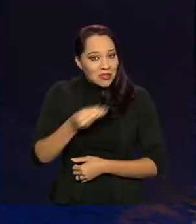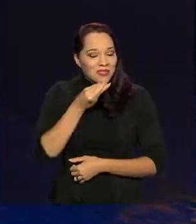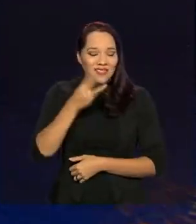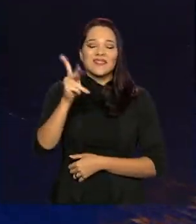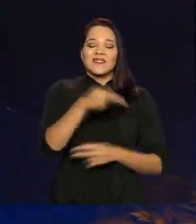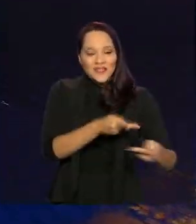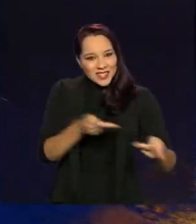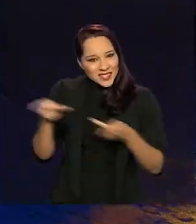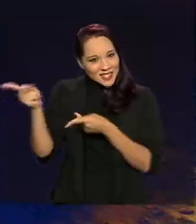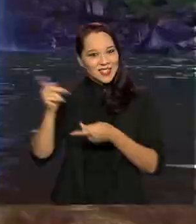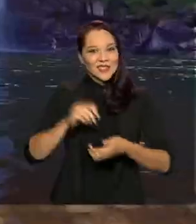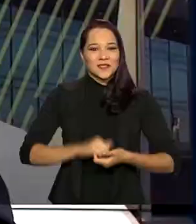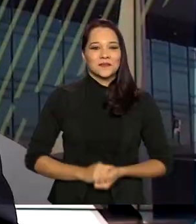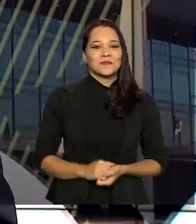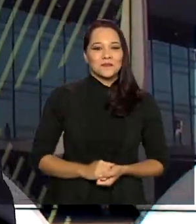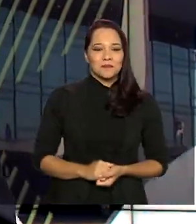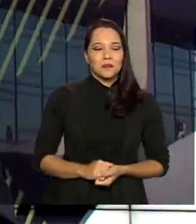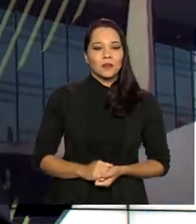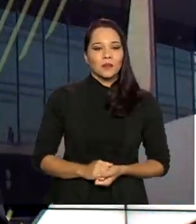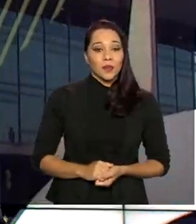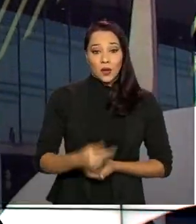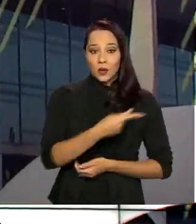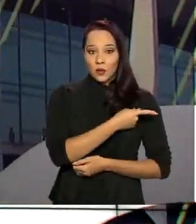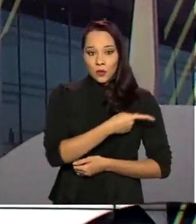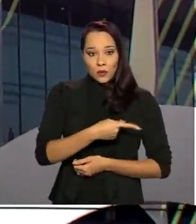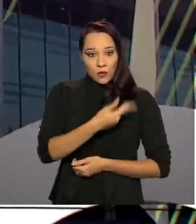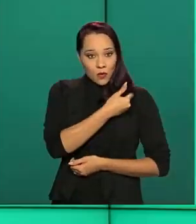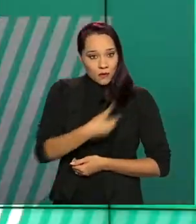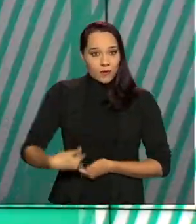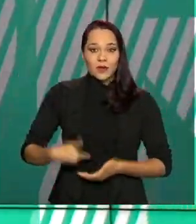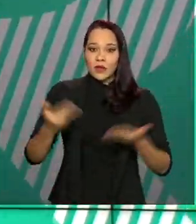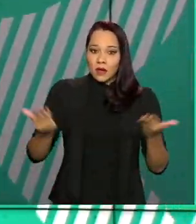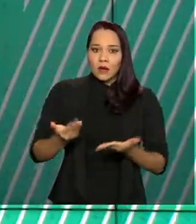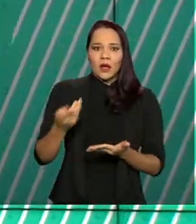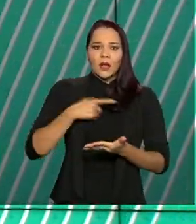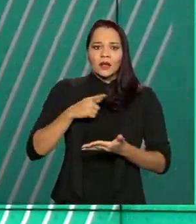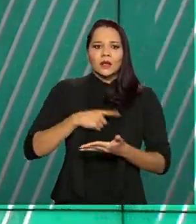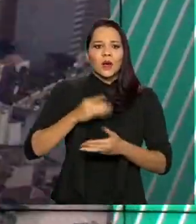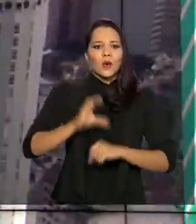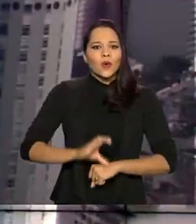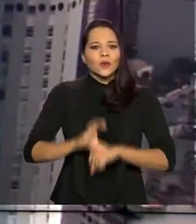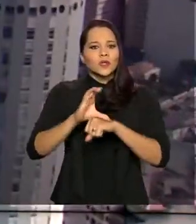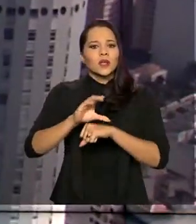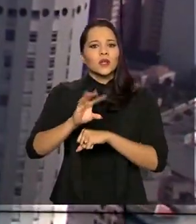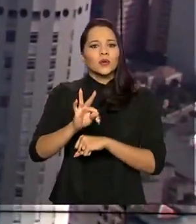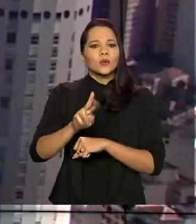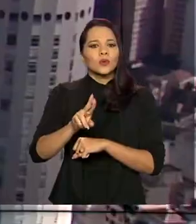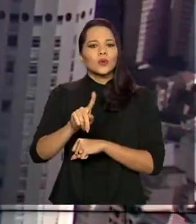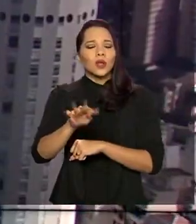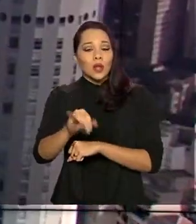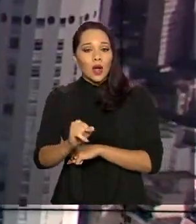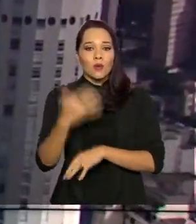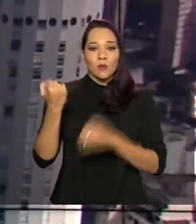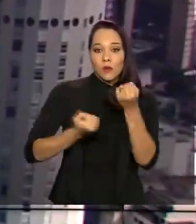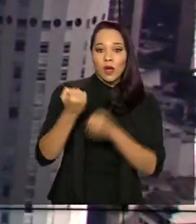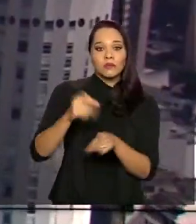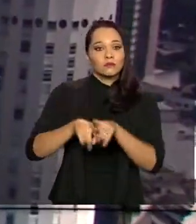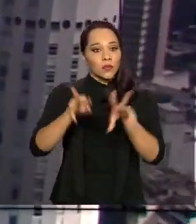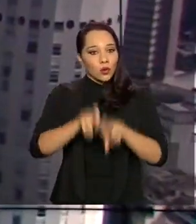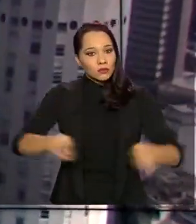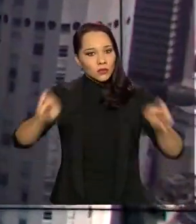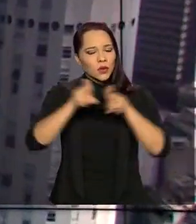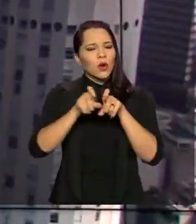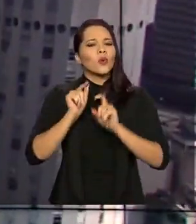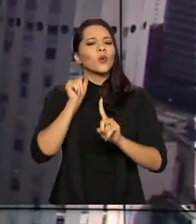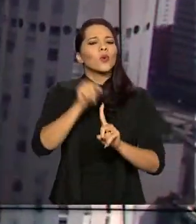visitar. O governo está equipando os conselhos tutelares de todo o país com veículos e computadores. O objetivo